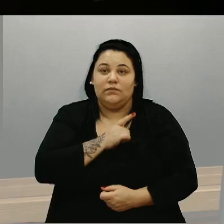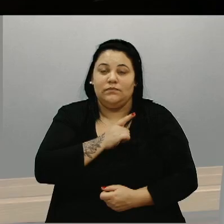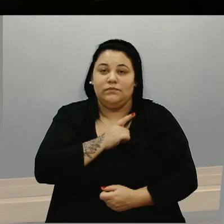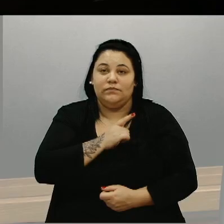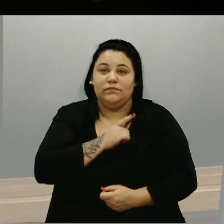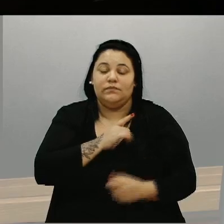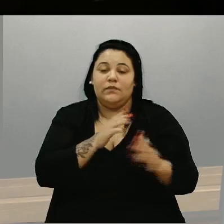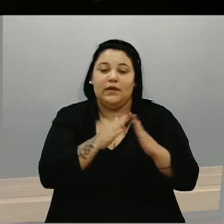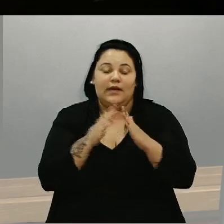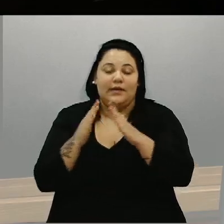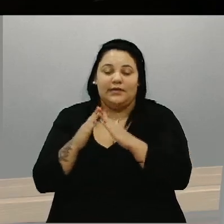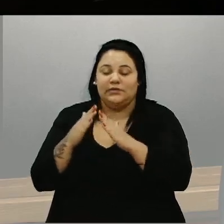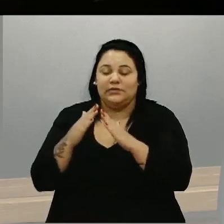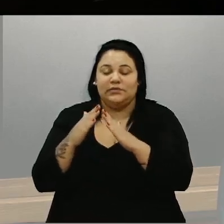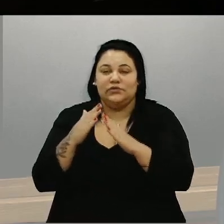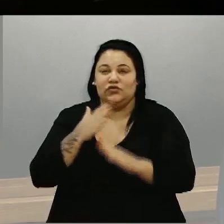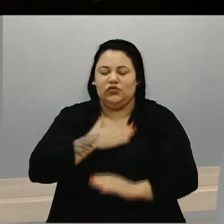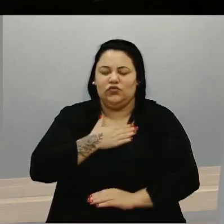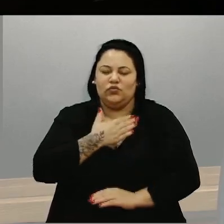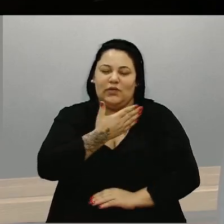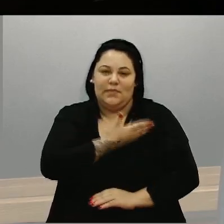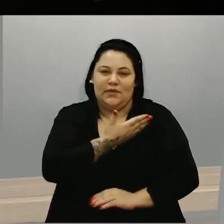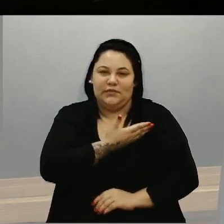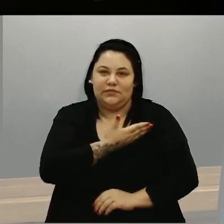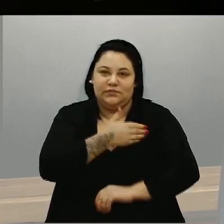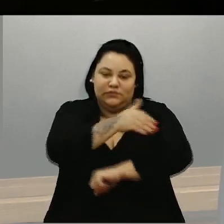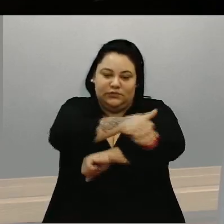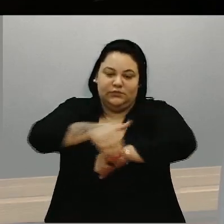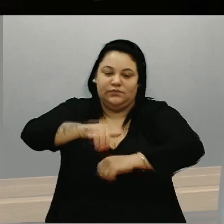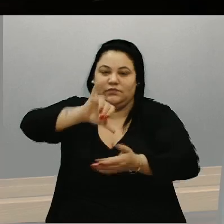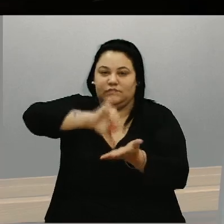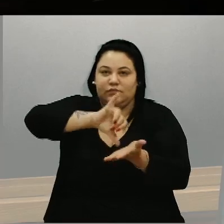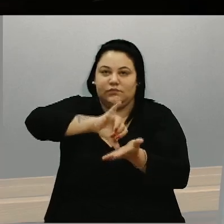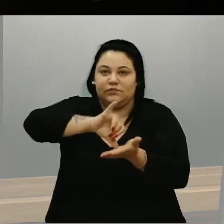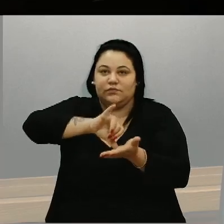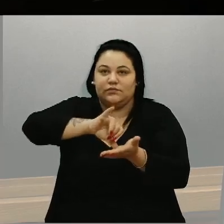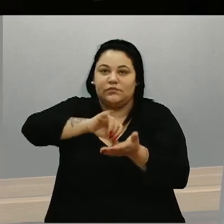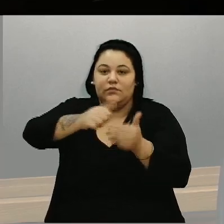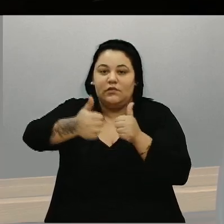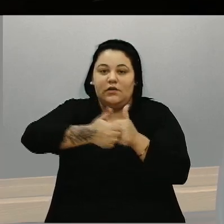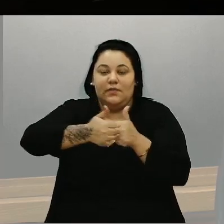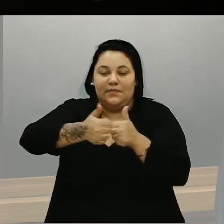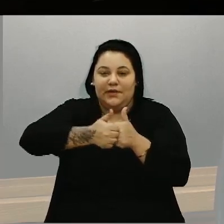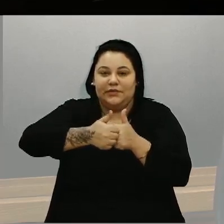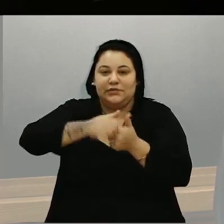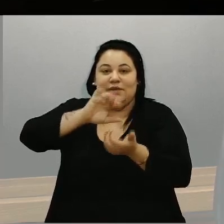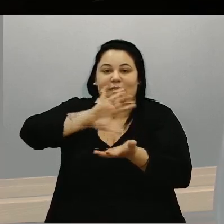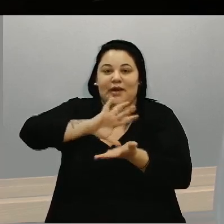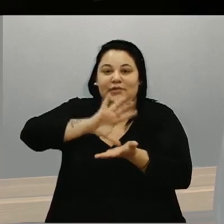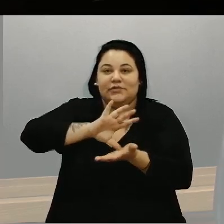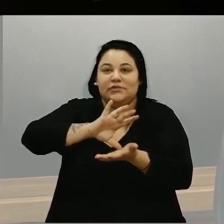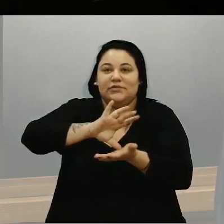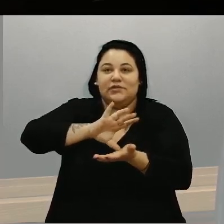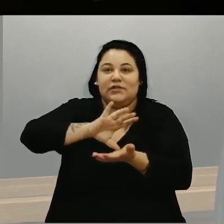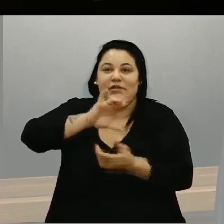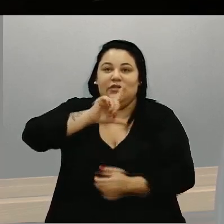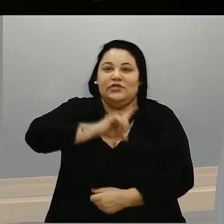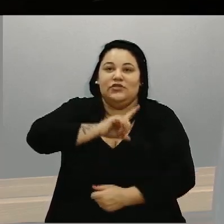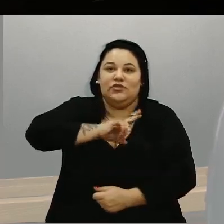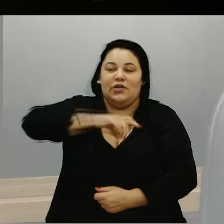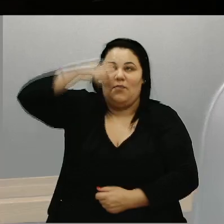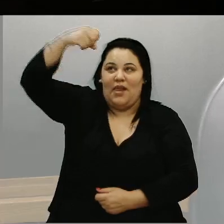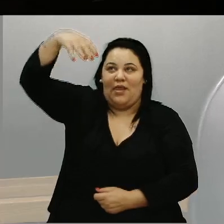ali na Marquês do Herval, no centro, bem para baixo da praça. E tinha uma lâmpada de LED,